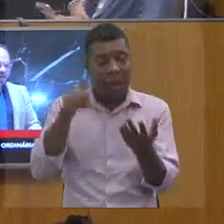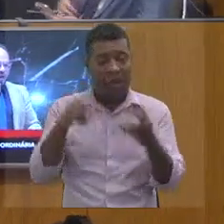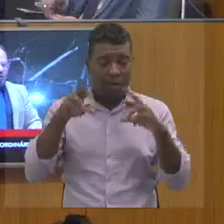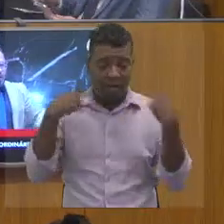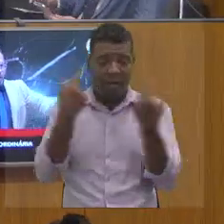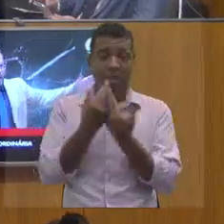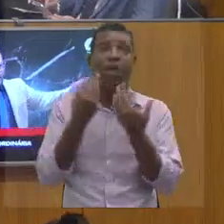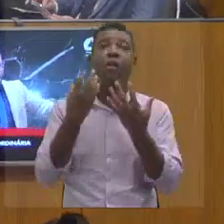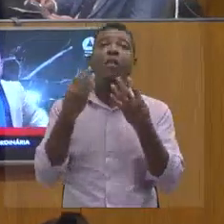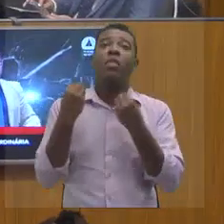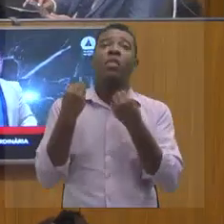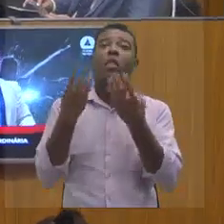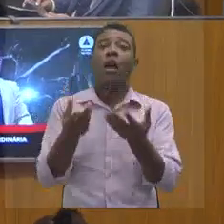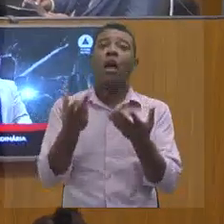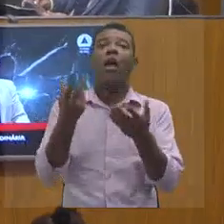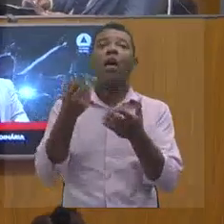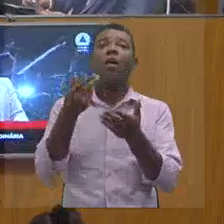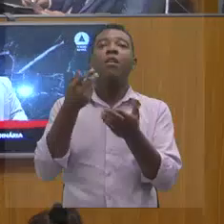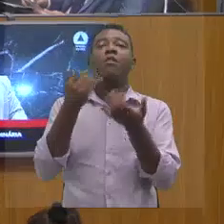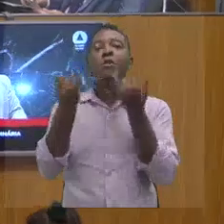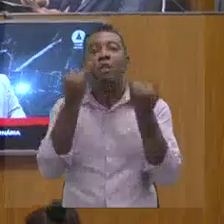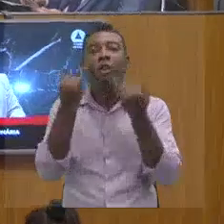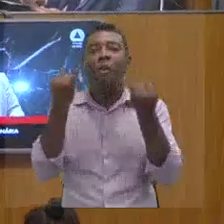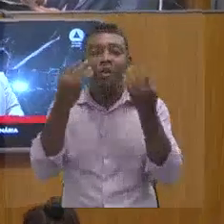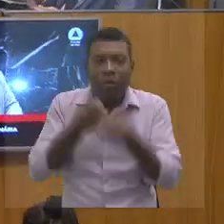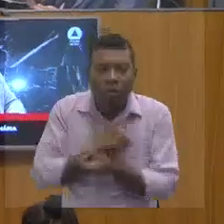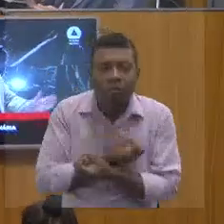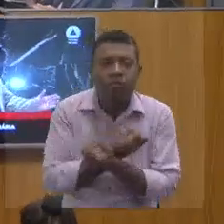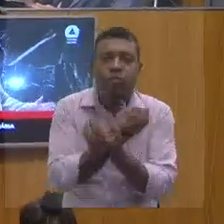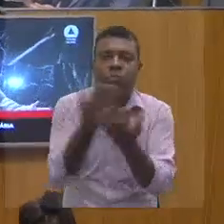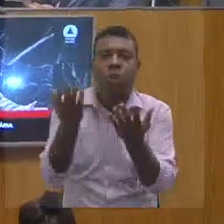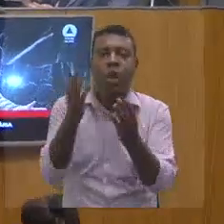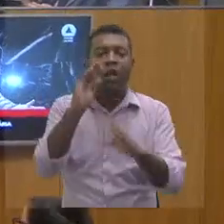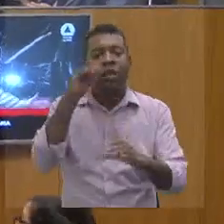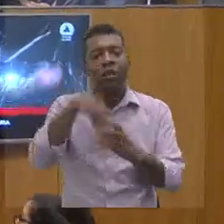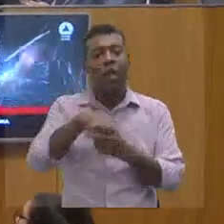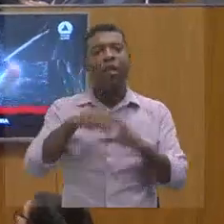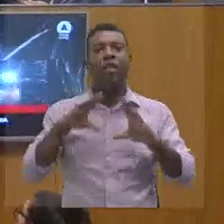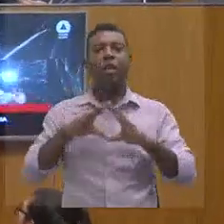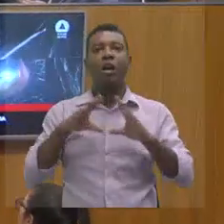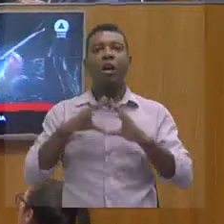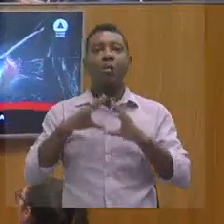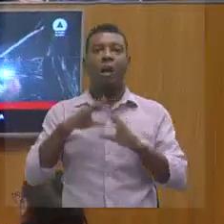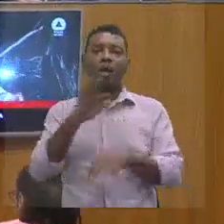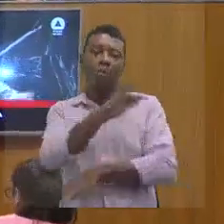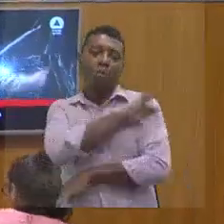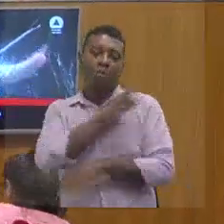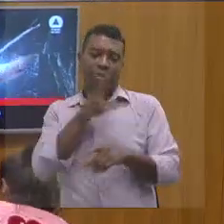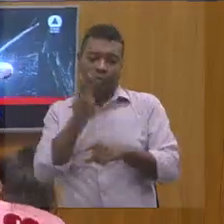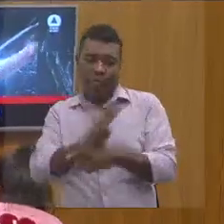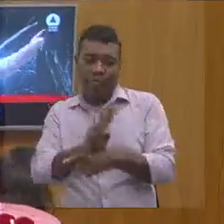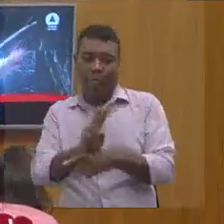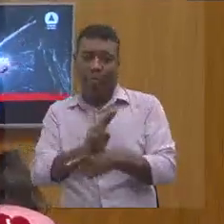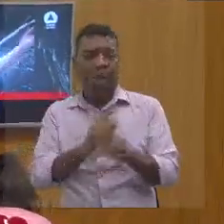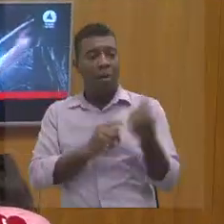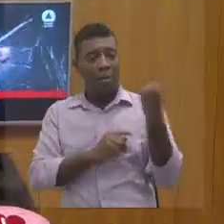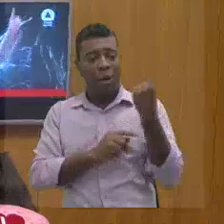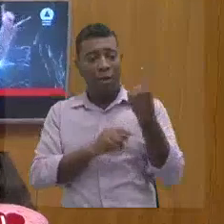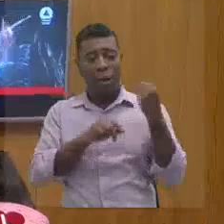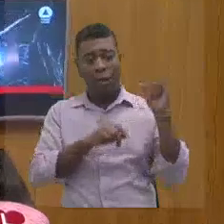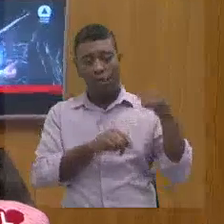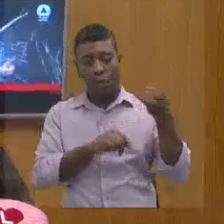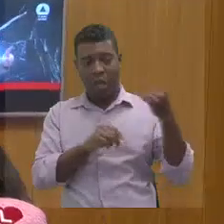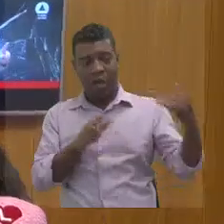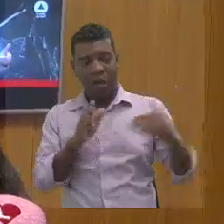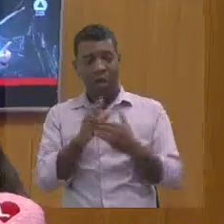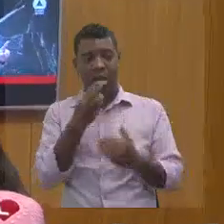Secretaria de Estado de infraestrutura e mobilidade no âmbito da Assembleia fiscaliza prestação de contas Considerando o período de Primeiro de Janeiro a 31 de Maio